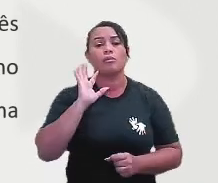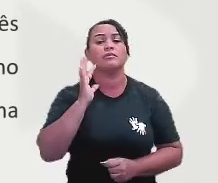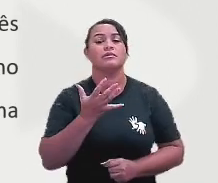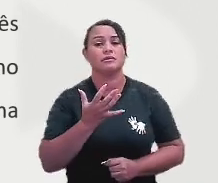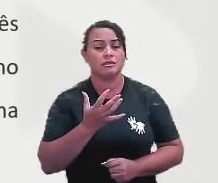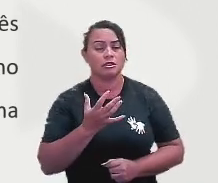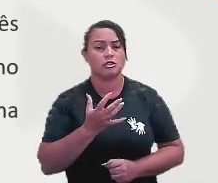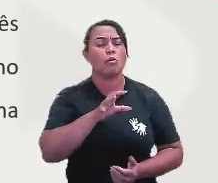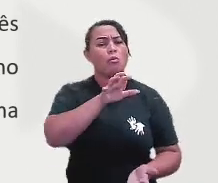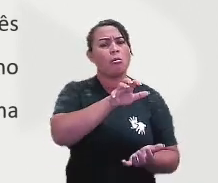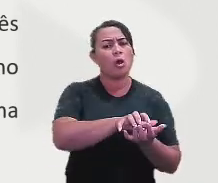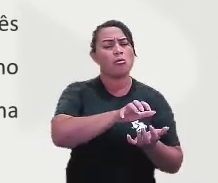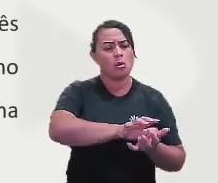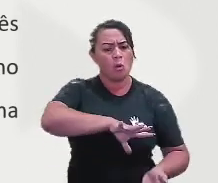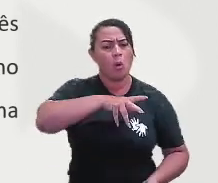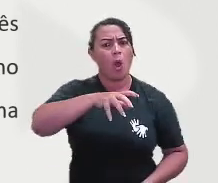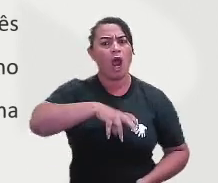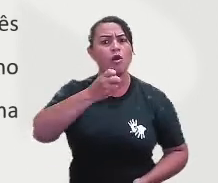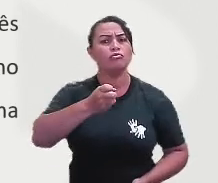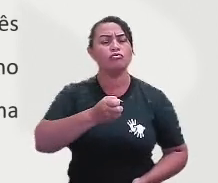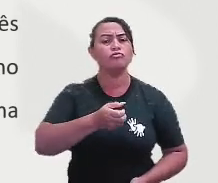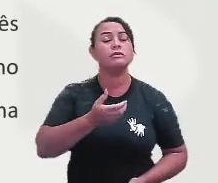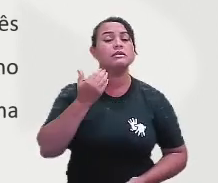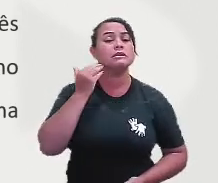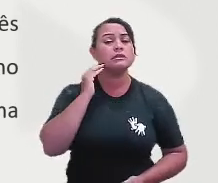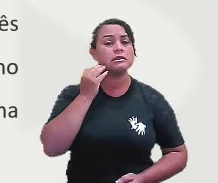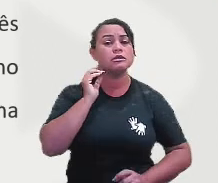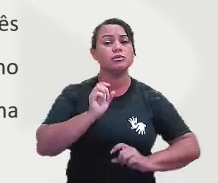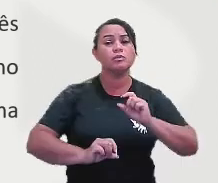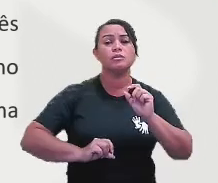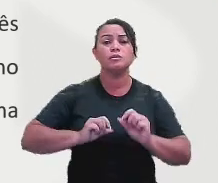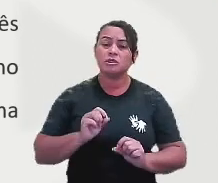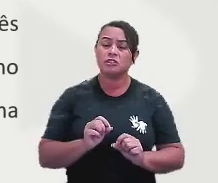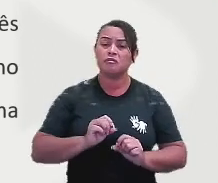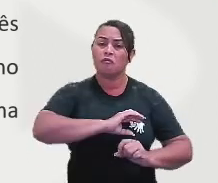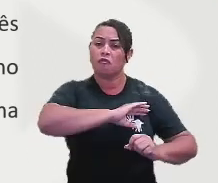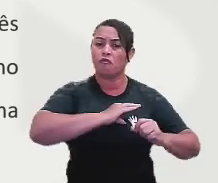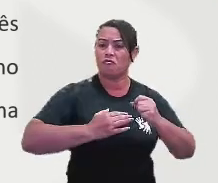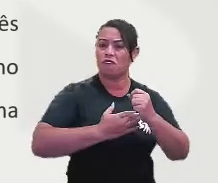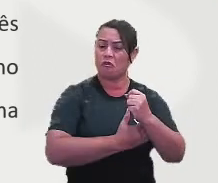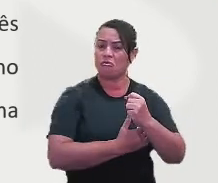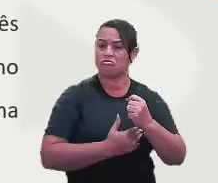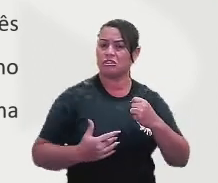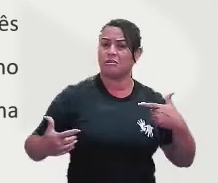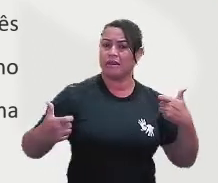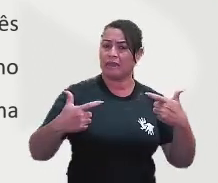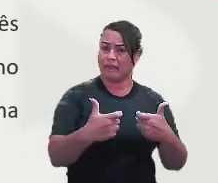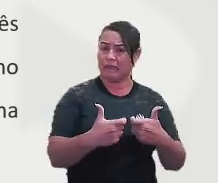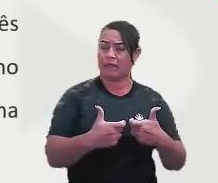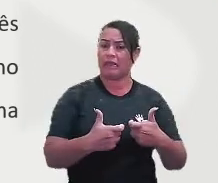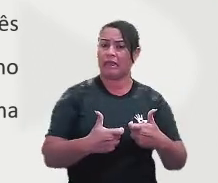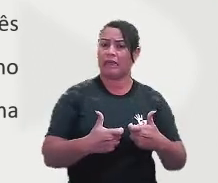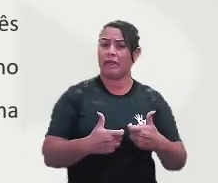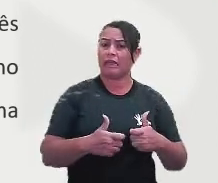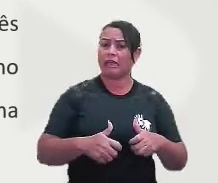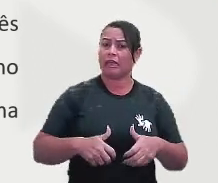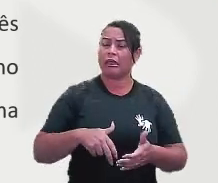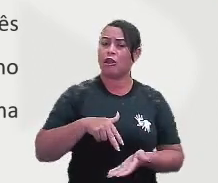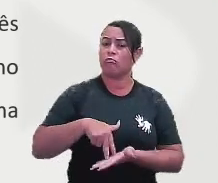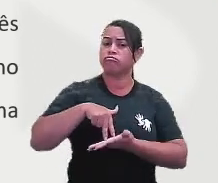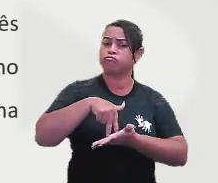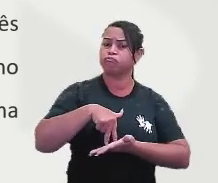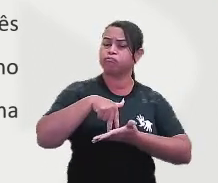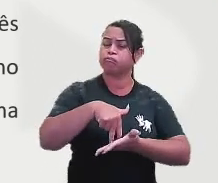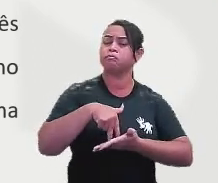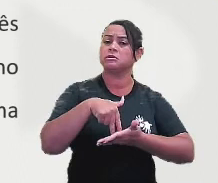valentes e destemidos, instigados por uma força guerreira nunca vista pelo mundo, com uma tropa formada